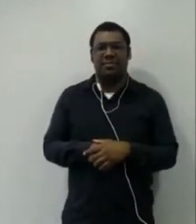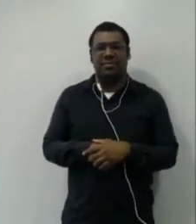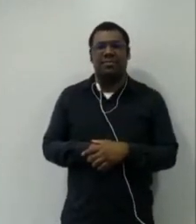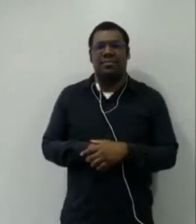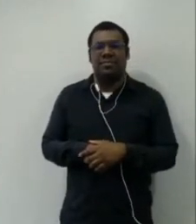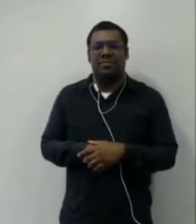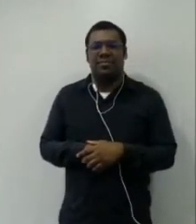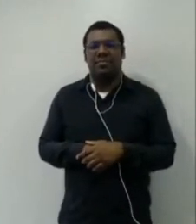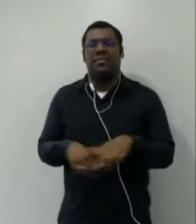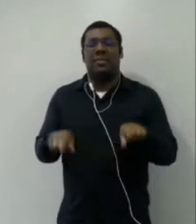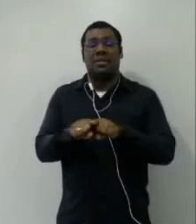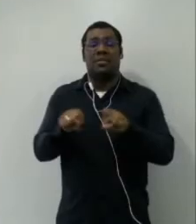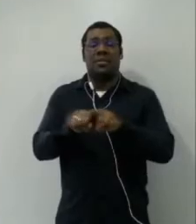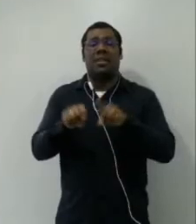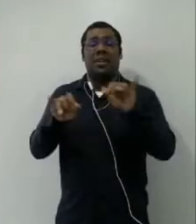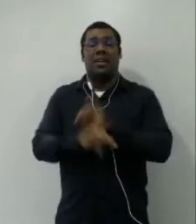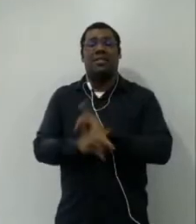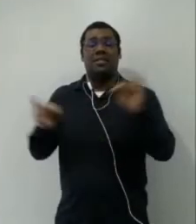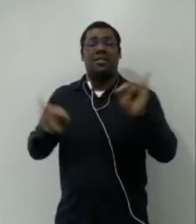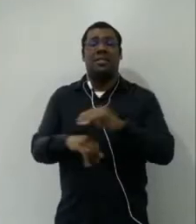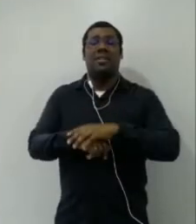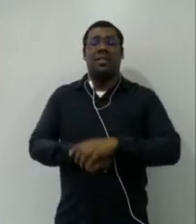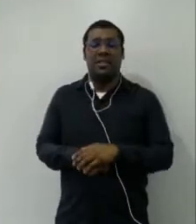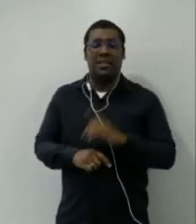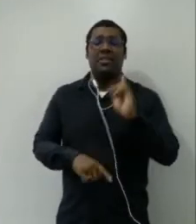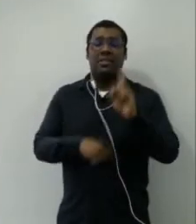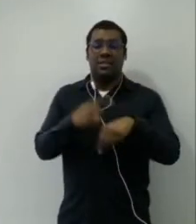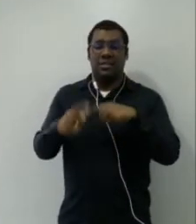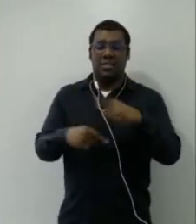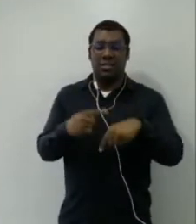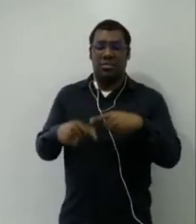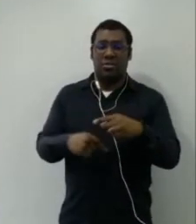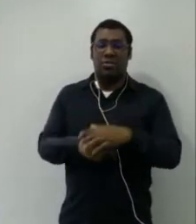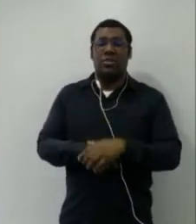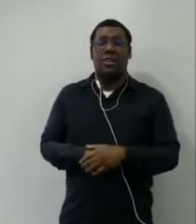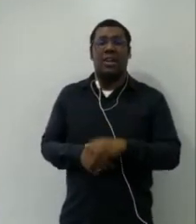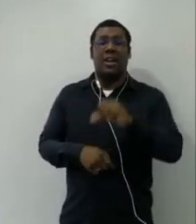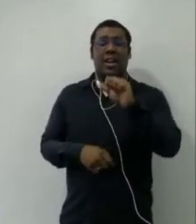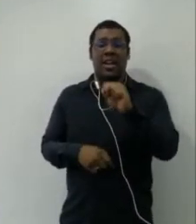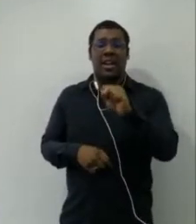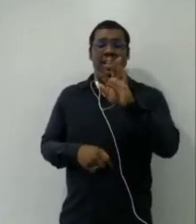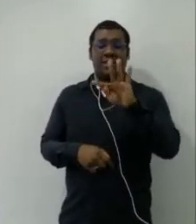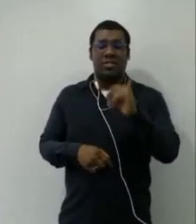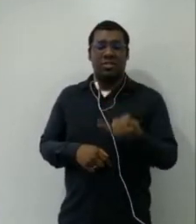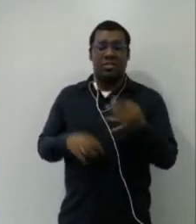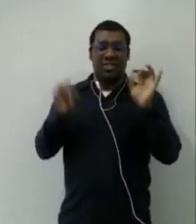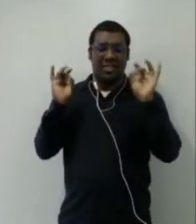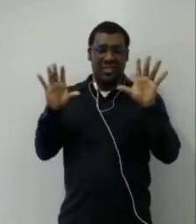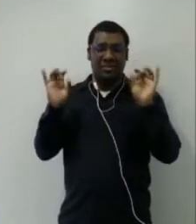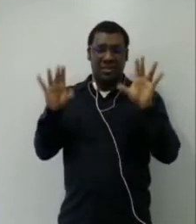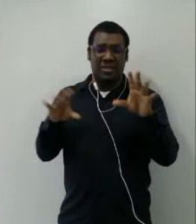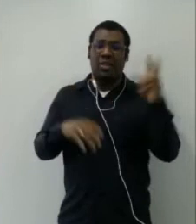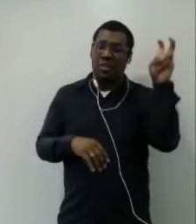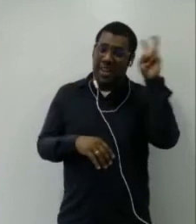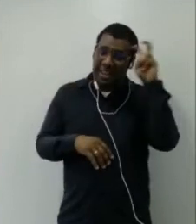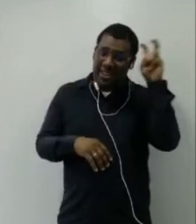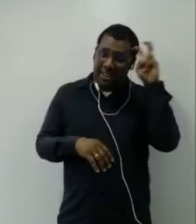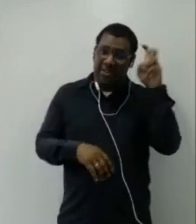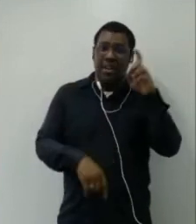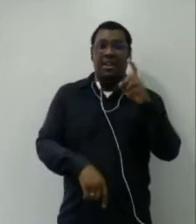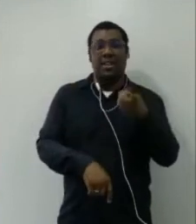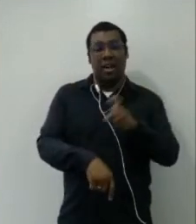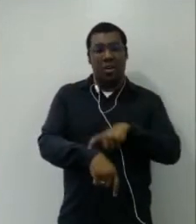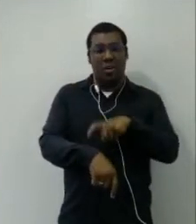uma homenagem do Tribunal em sessão plenária extraordinária na quinta-feira, às 16 horas.